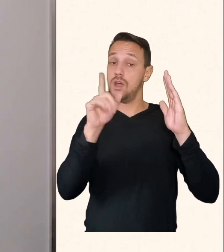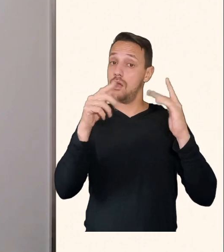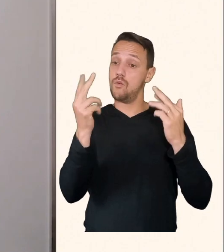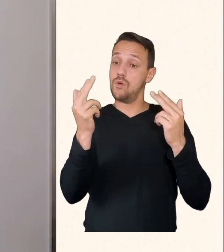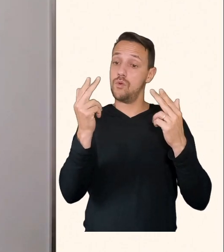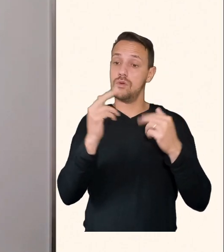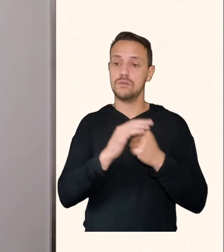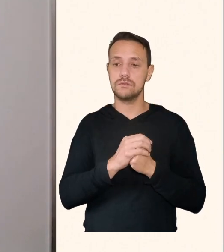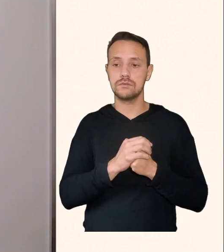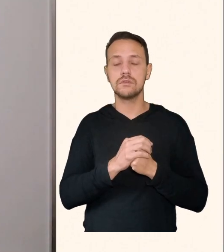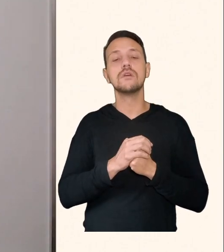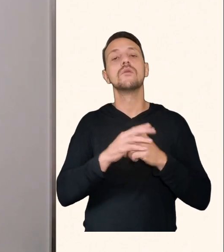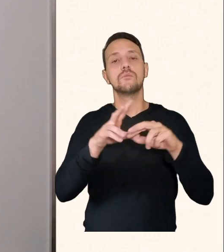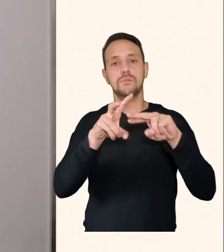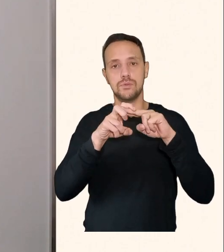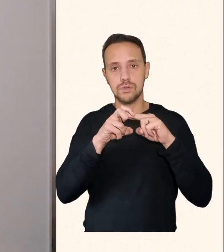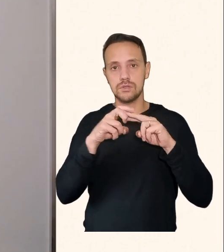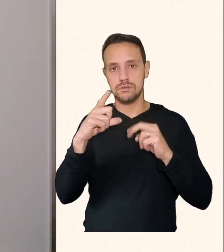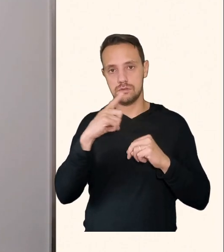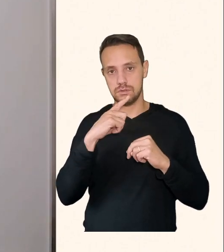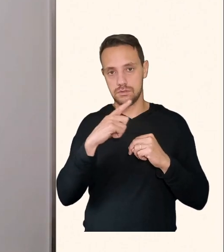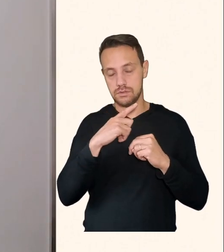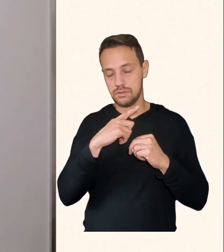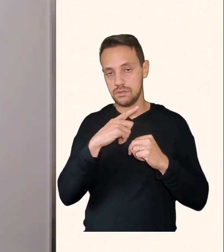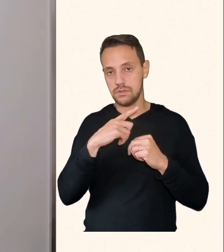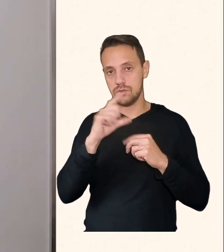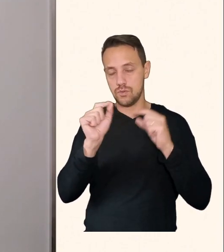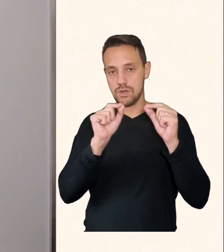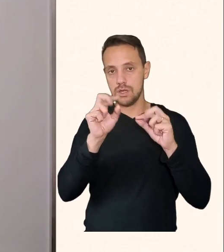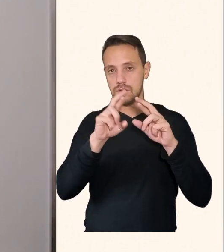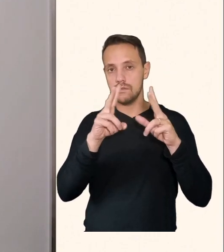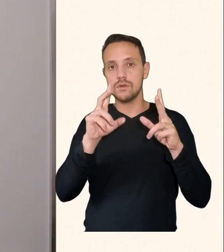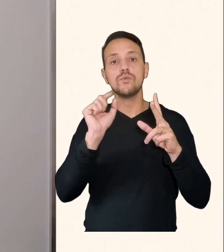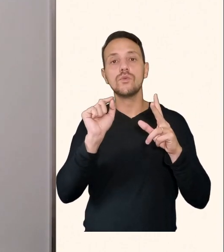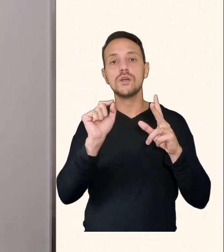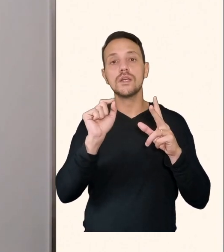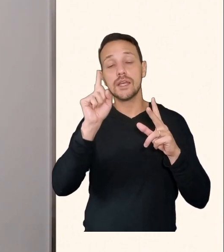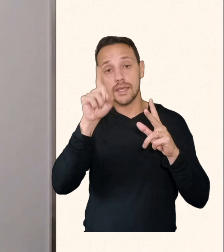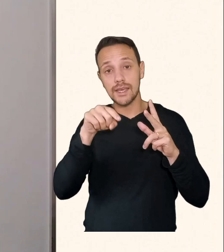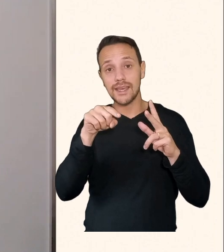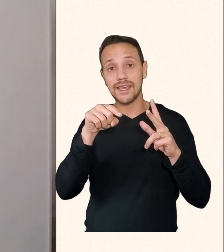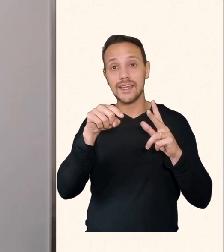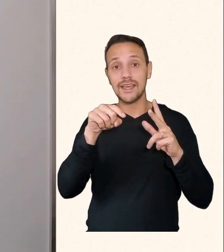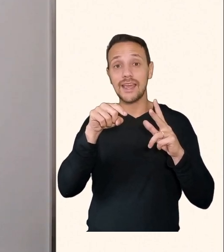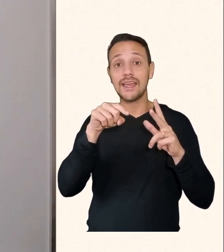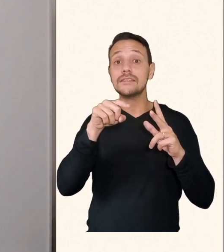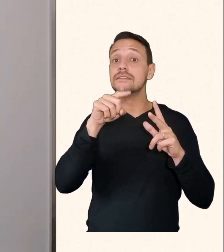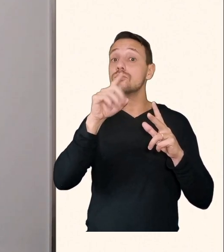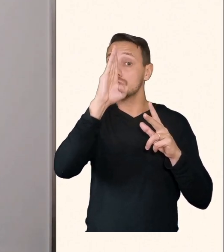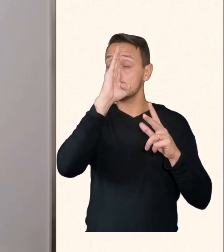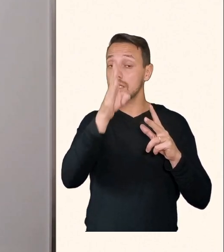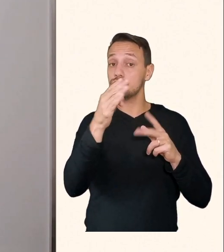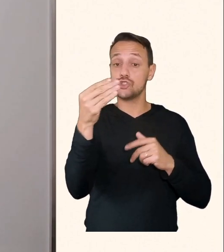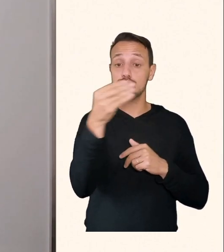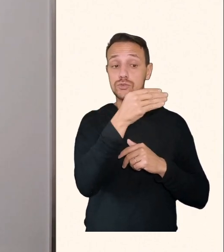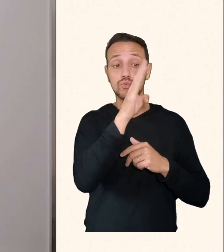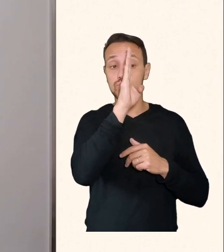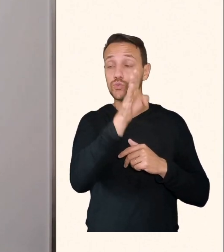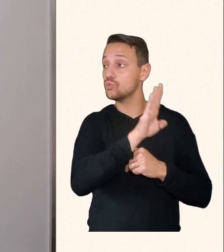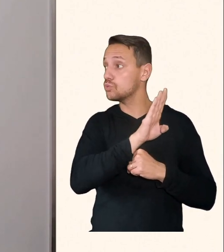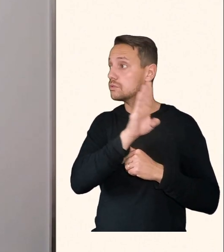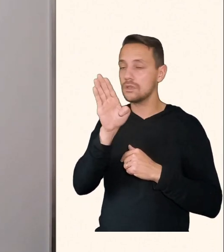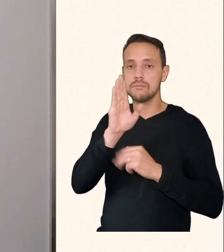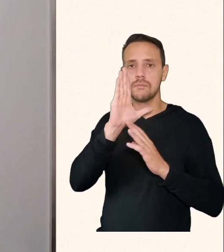sentido, né? Até a direção é a mesma. Bacana, pessoal? Muito bem, essa é a tabelinha de